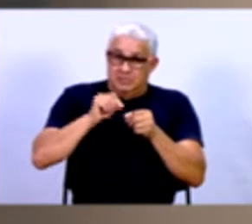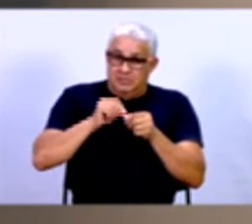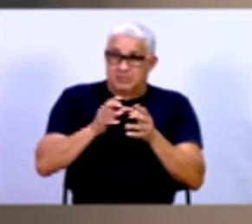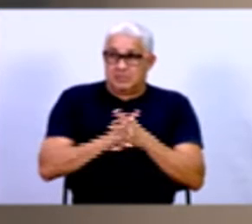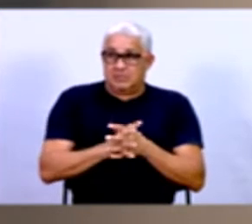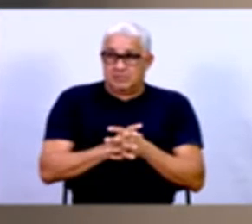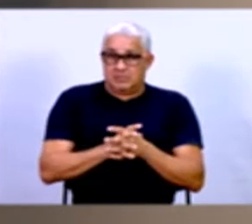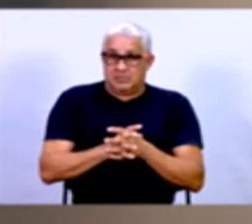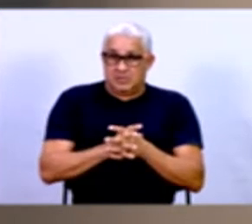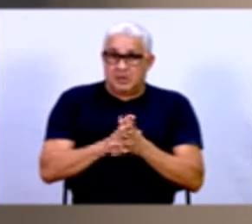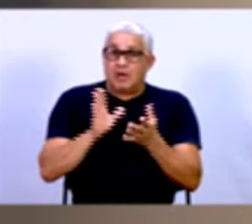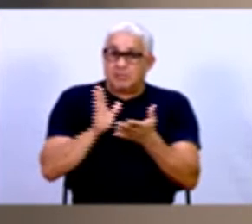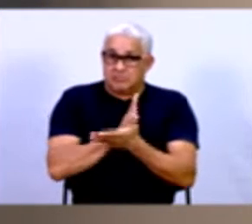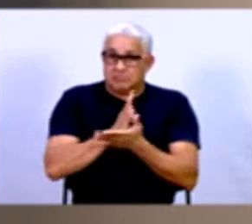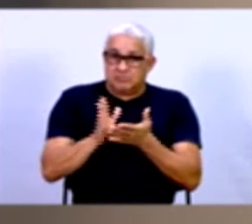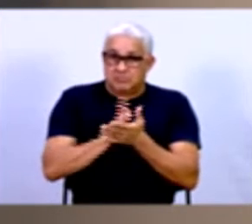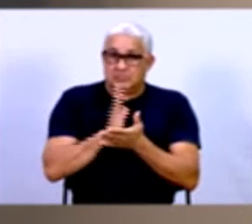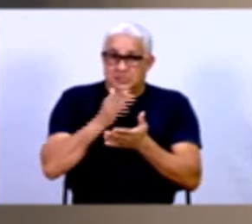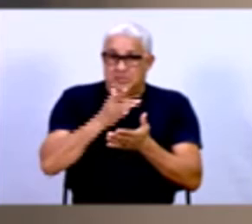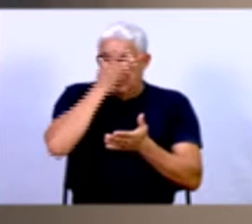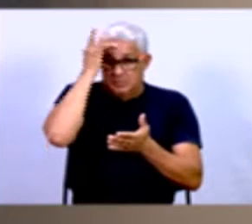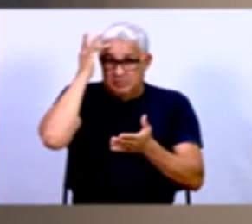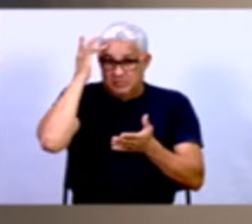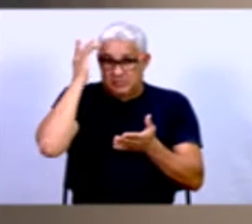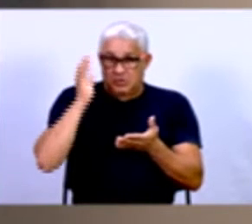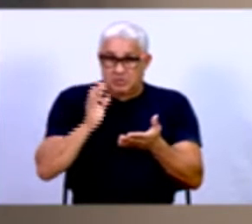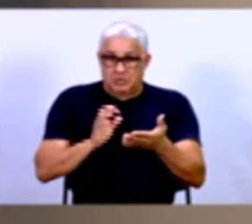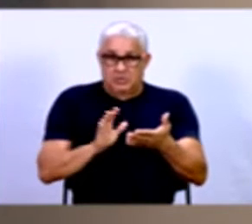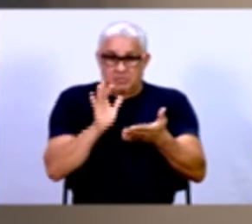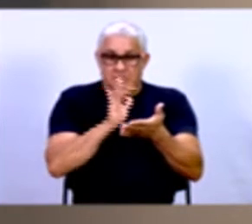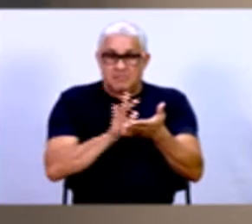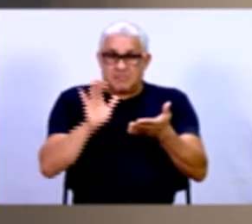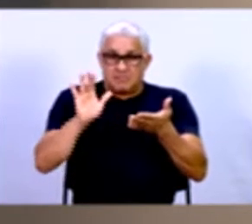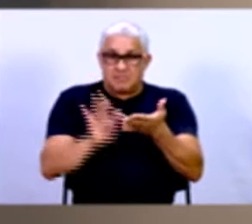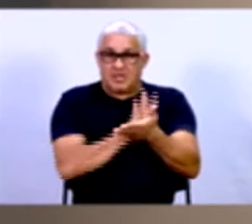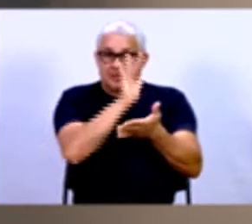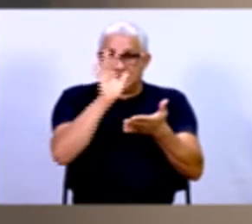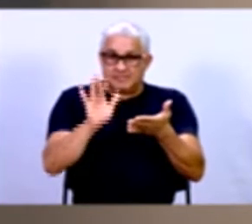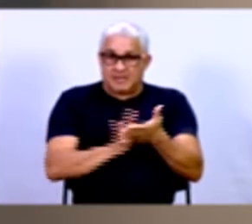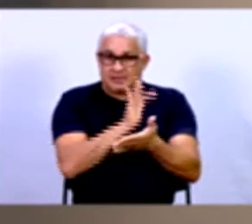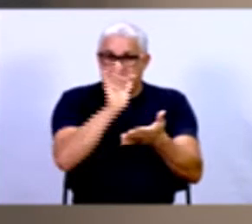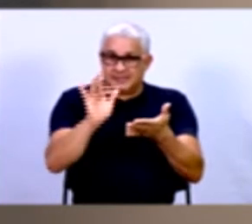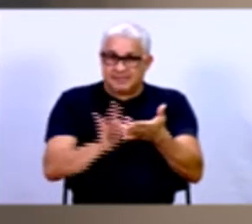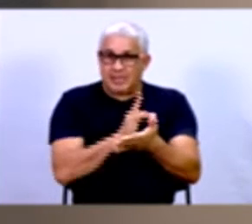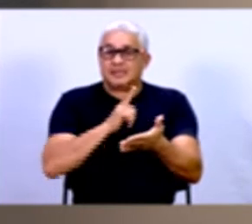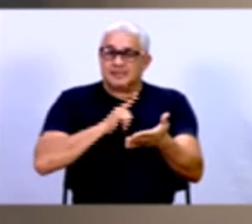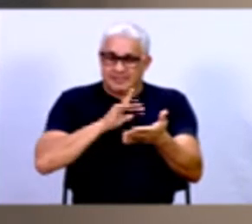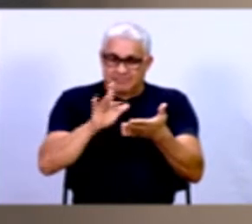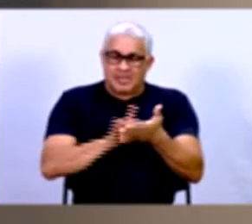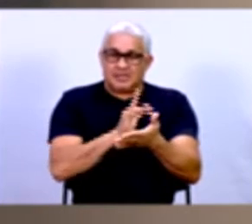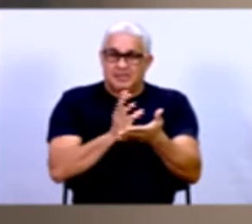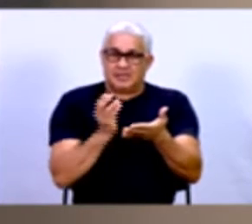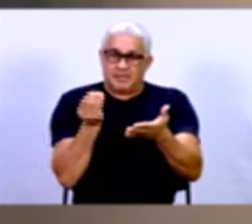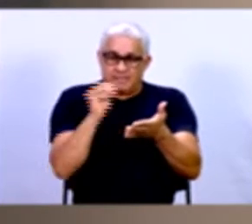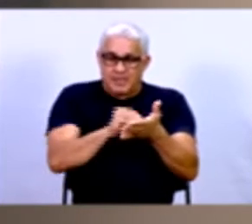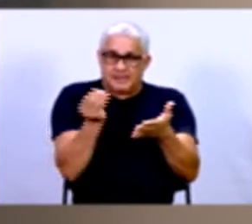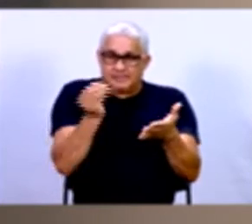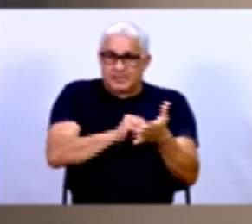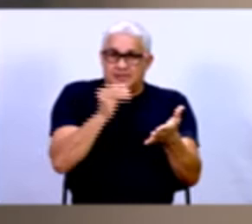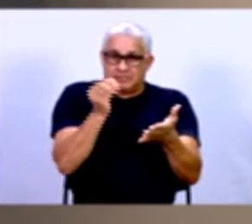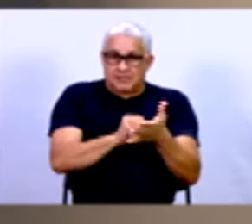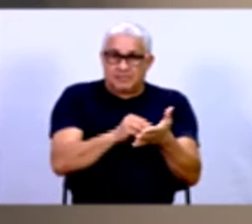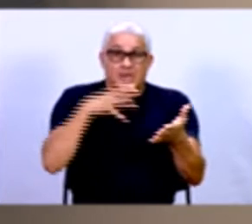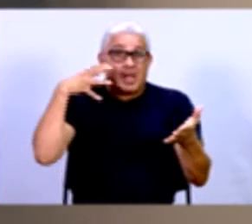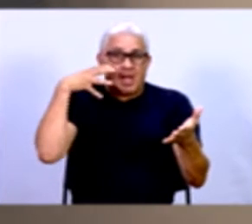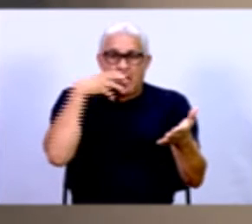modo digital. Então a pessoa já está lá na rua com um tablet. Então conforme ela vai preenchendo, já é online ali. Então não tem